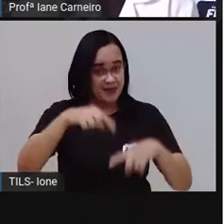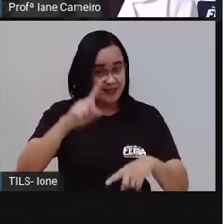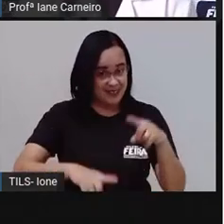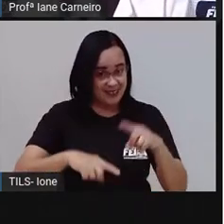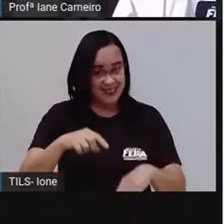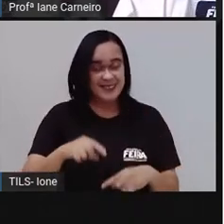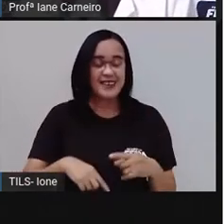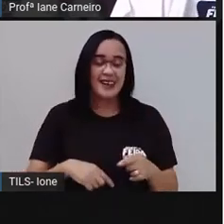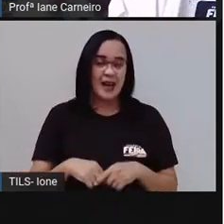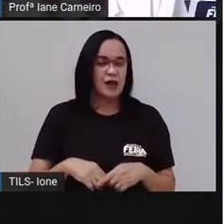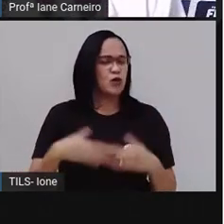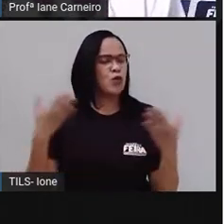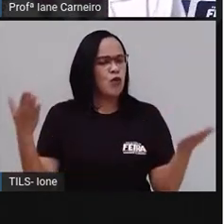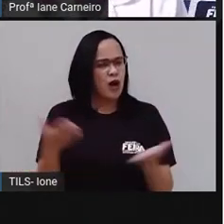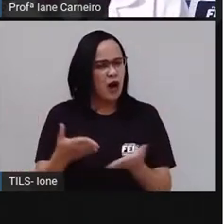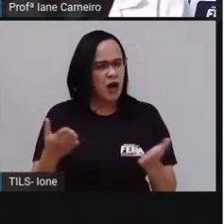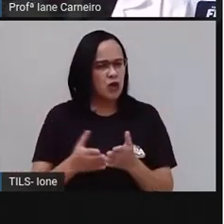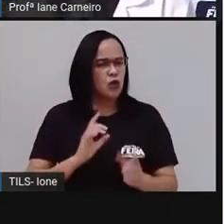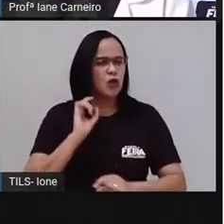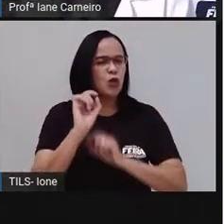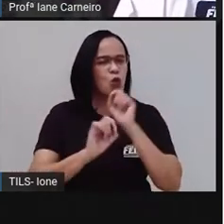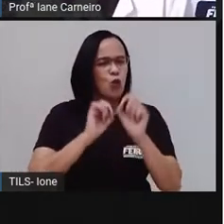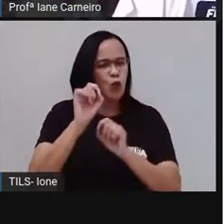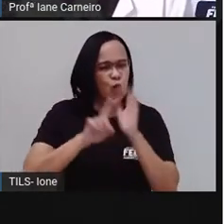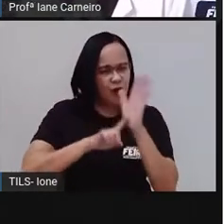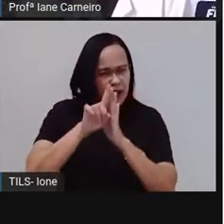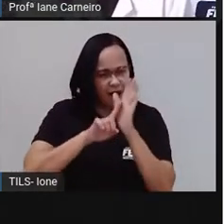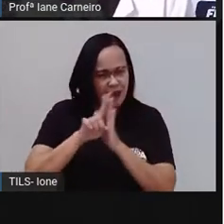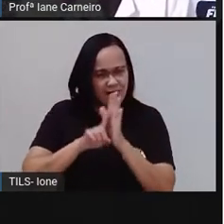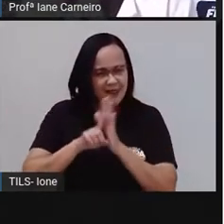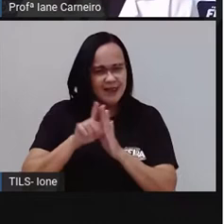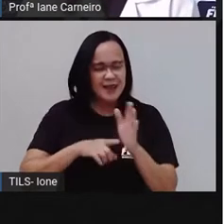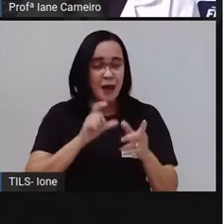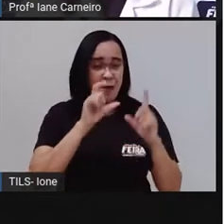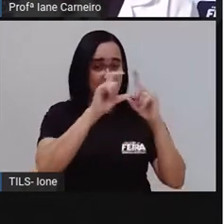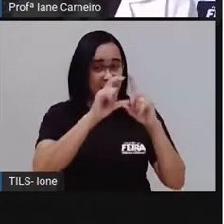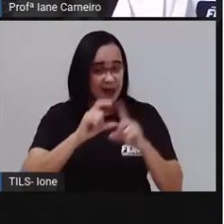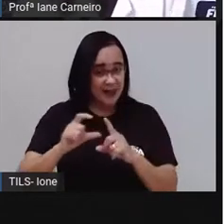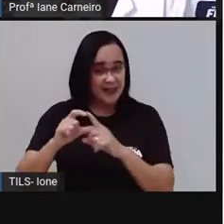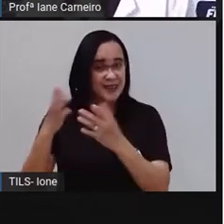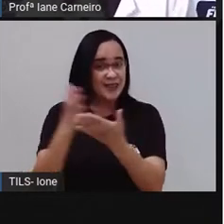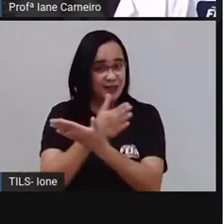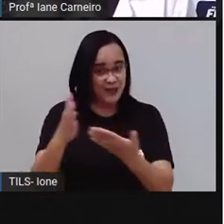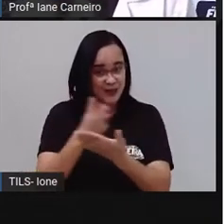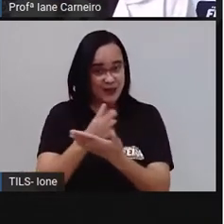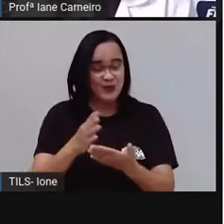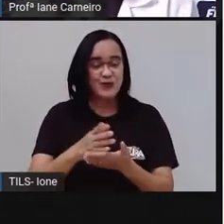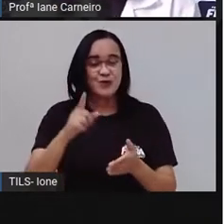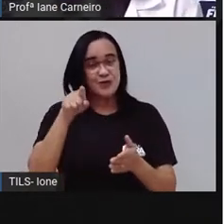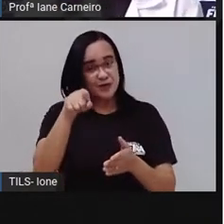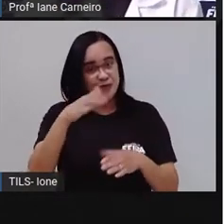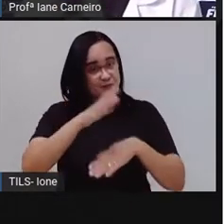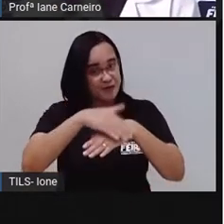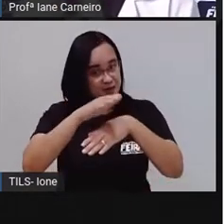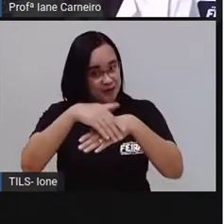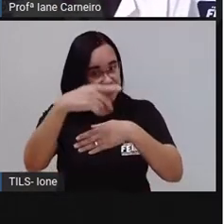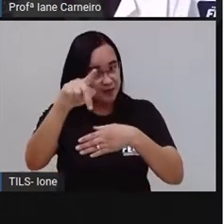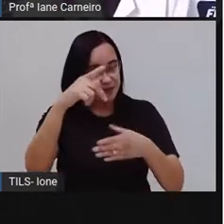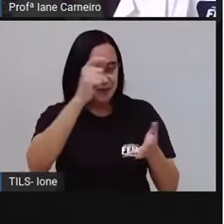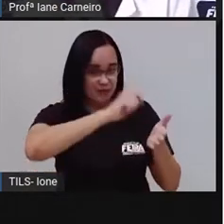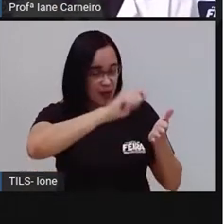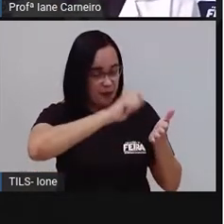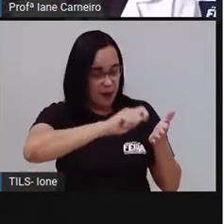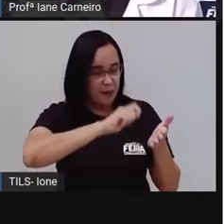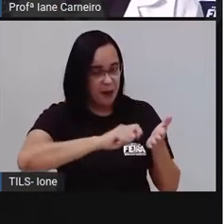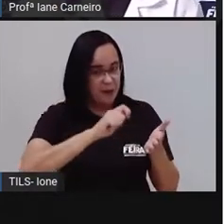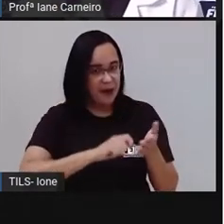a pouco análise de algumas palavras, né? Então, vai precisar que você registre o que você está acompanhando aqui na aula, né? Como